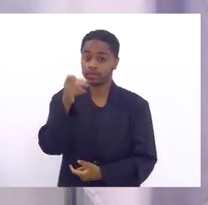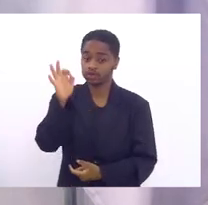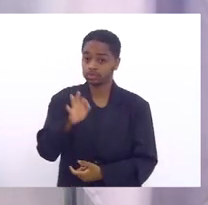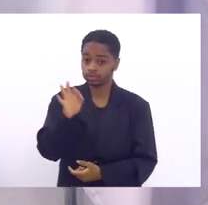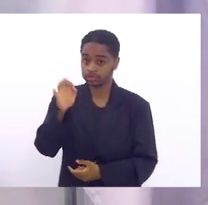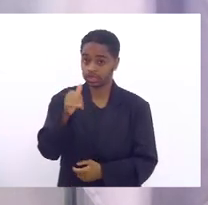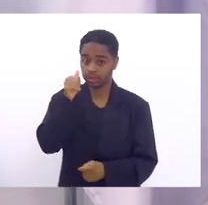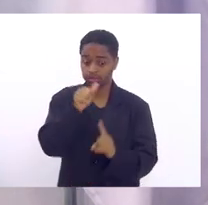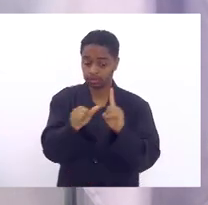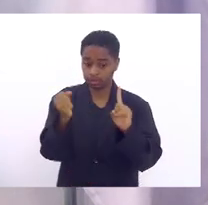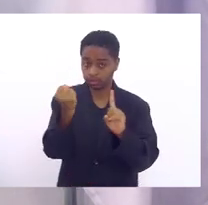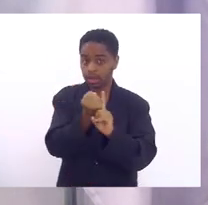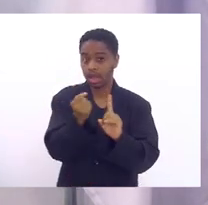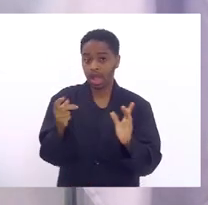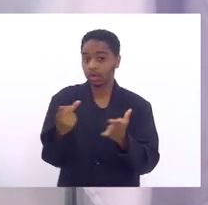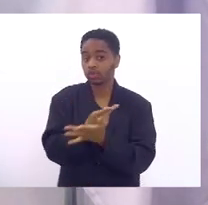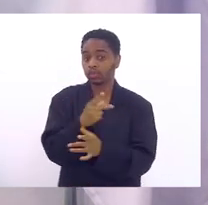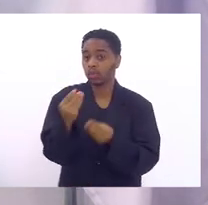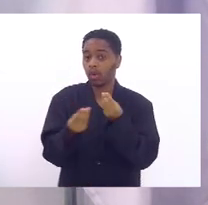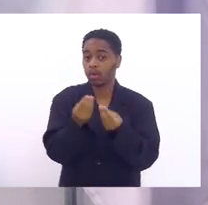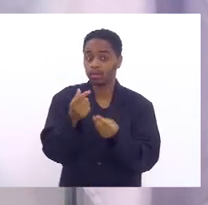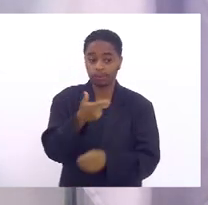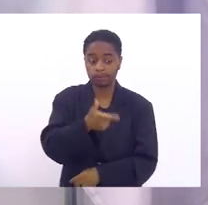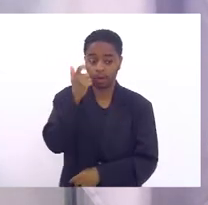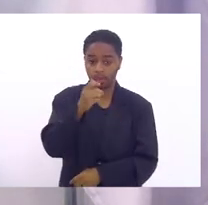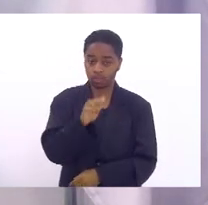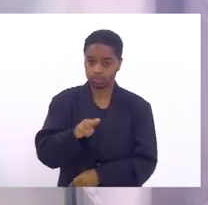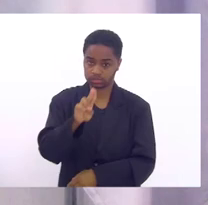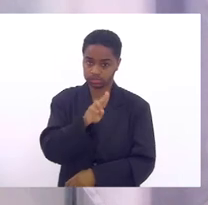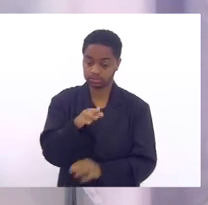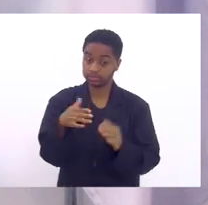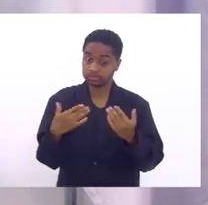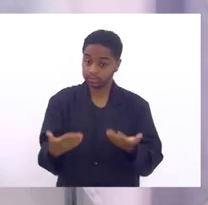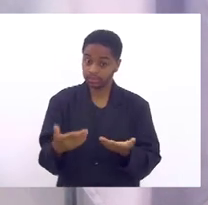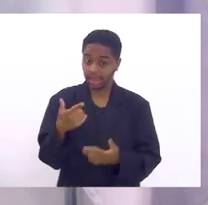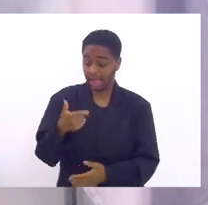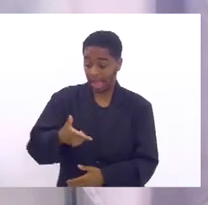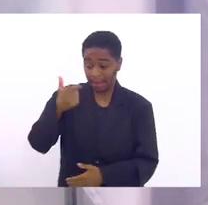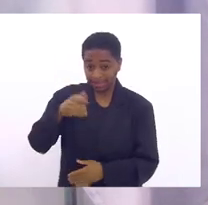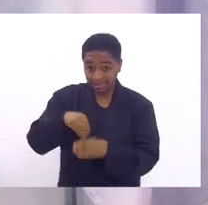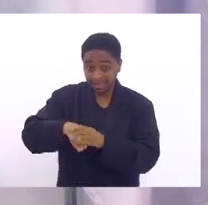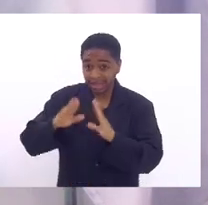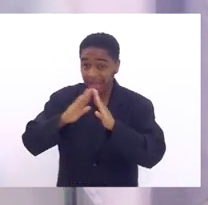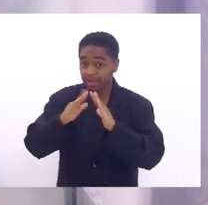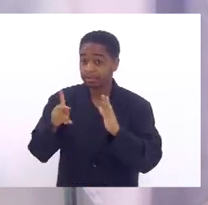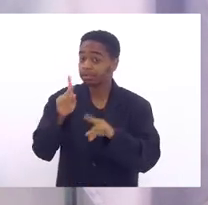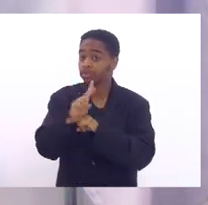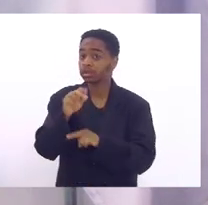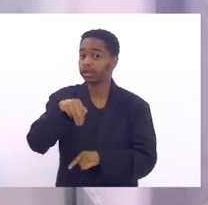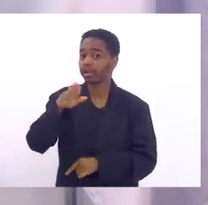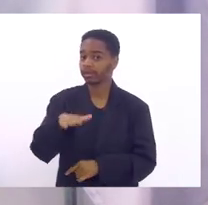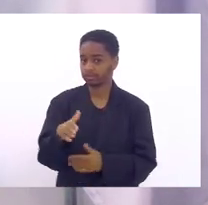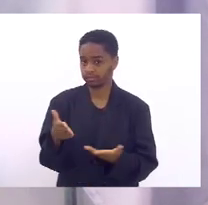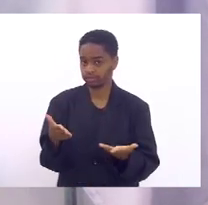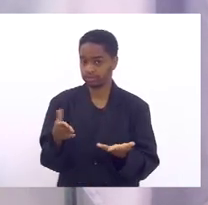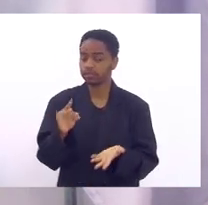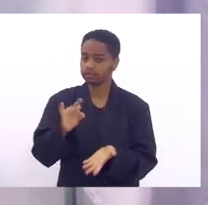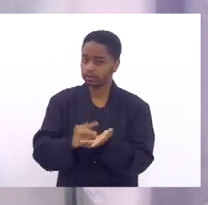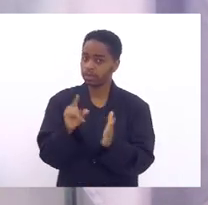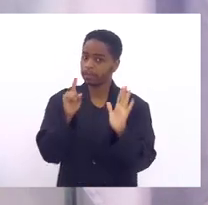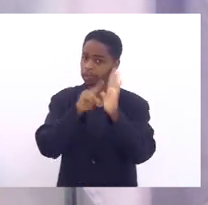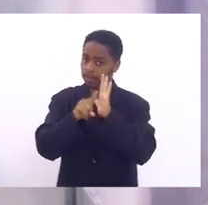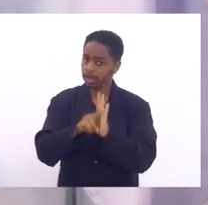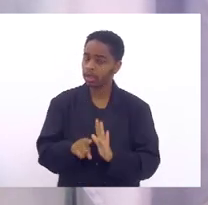feminicídios de mulheres foram com armas de fogo então a arma de fogo dentro de casa protege a quem essa é uma pergunta que